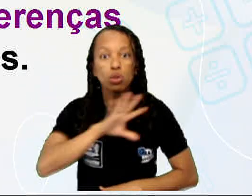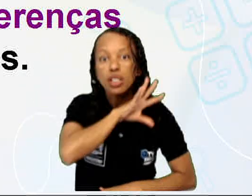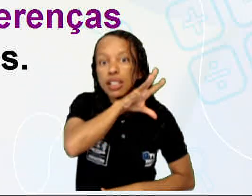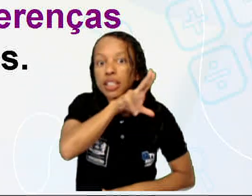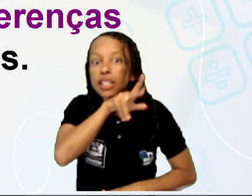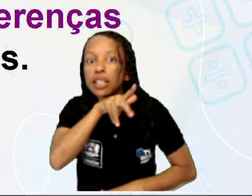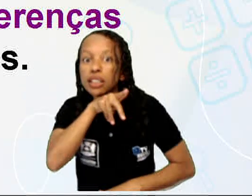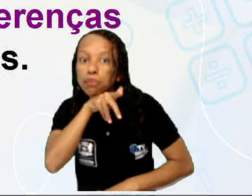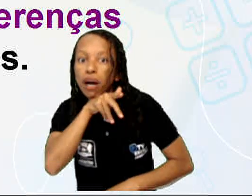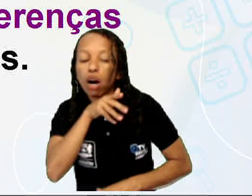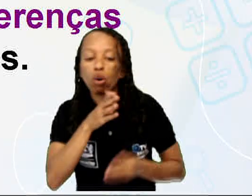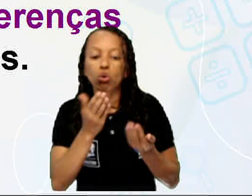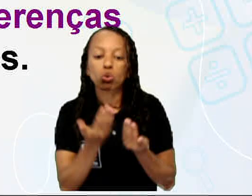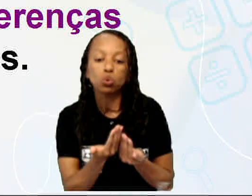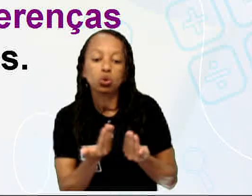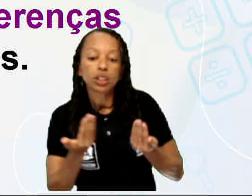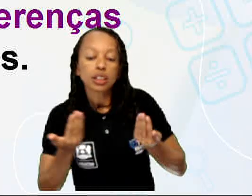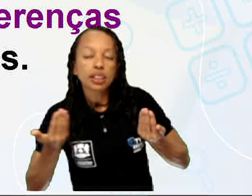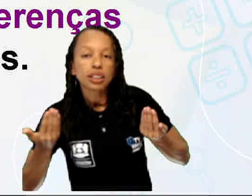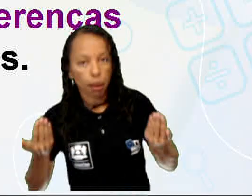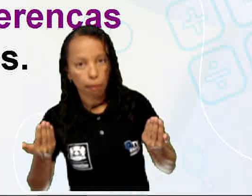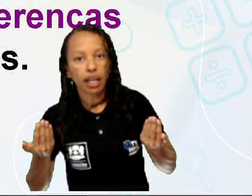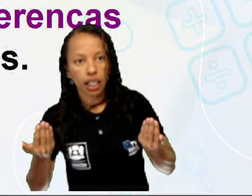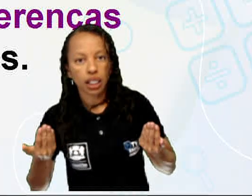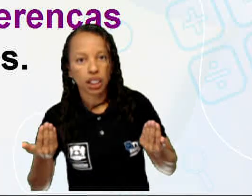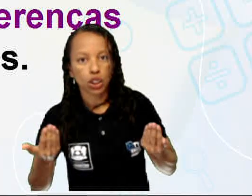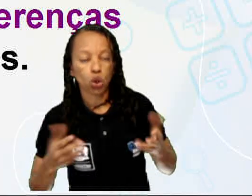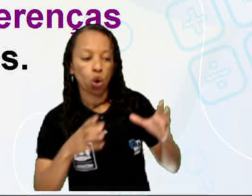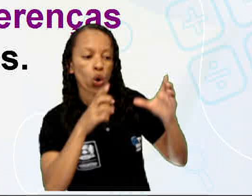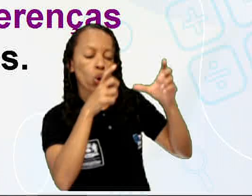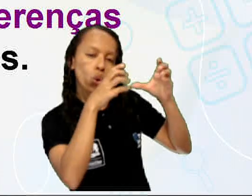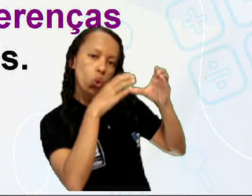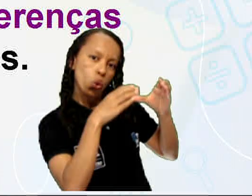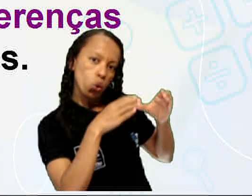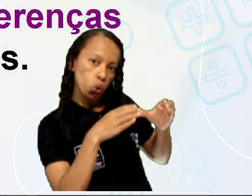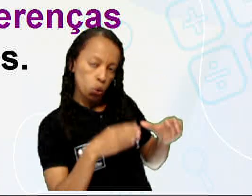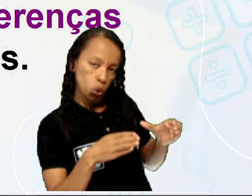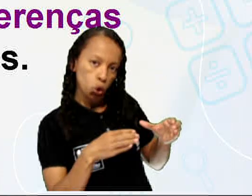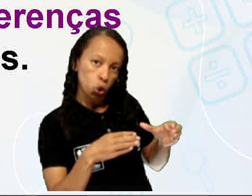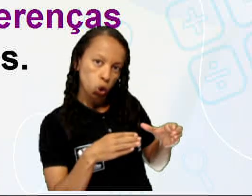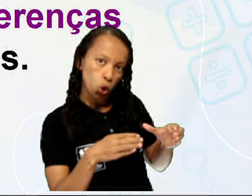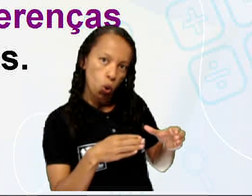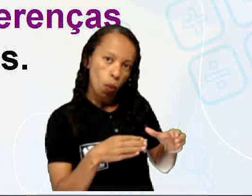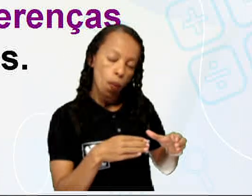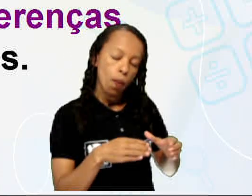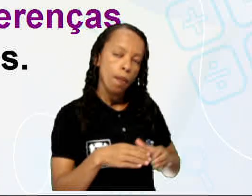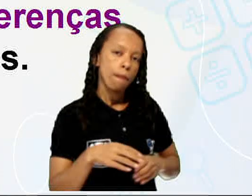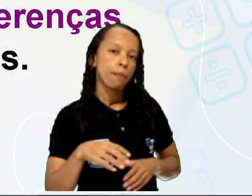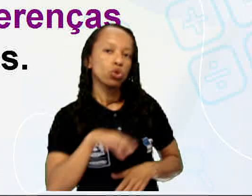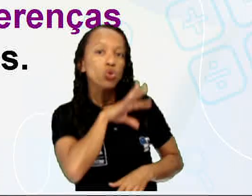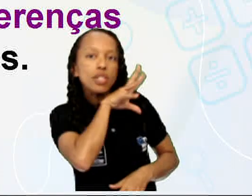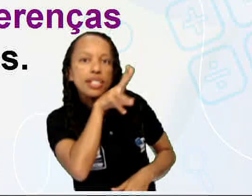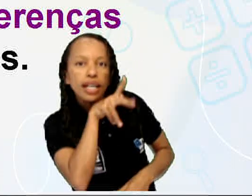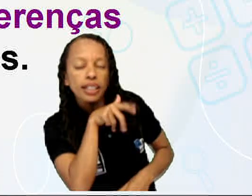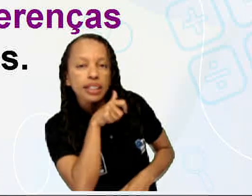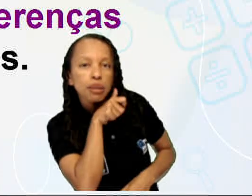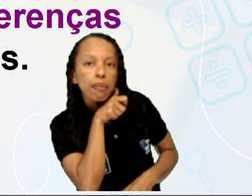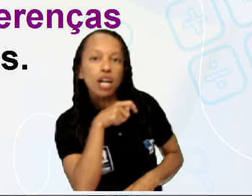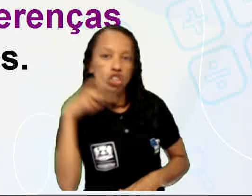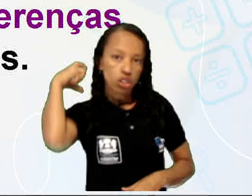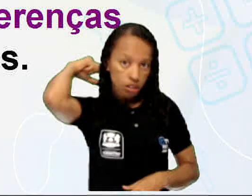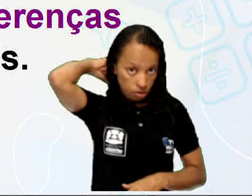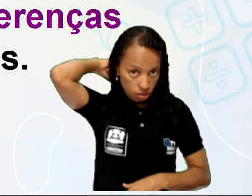animais invertebrados de outro. Aproveite e converse com a família, com colegas, se há semelhanças